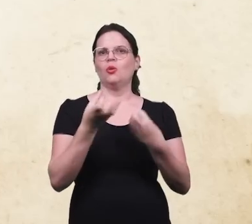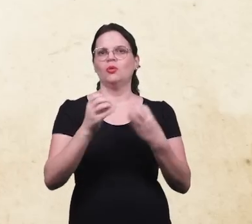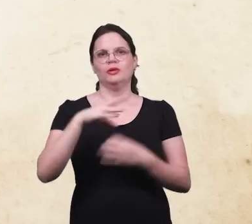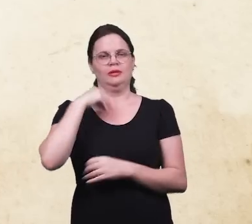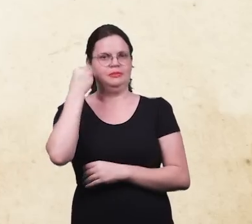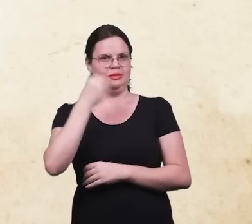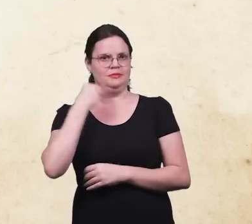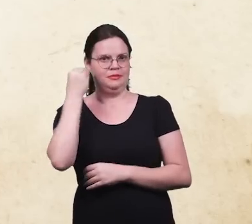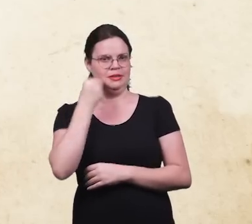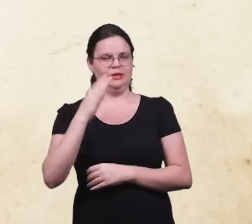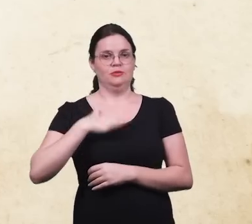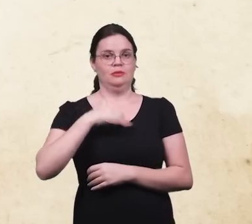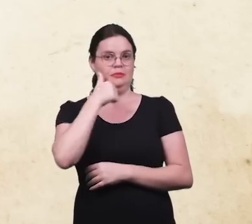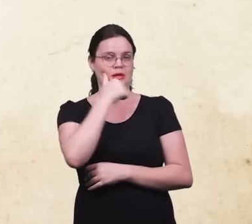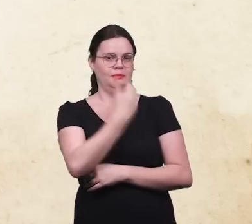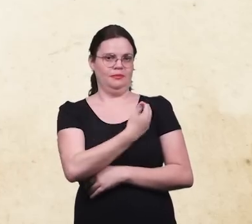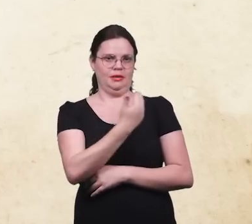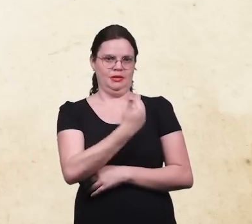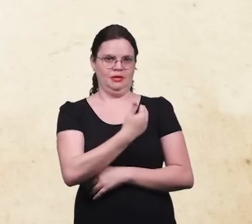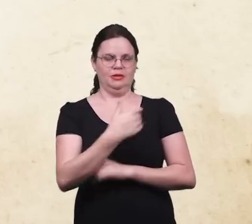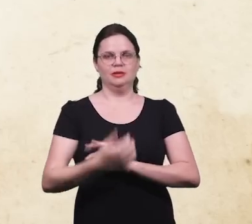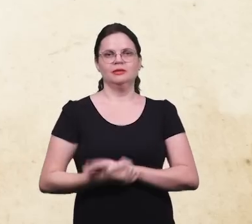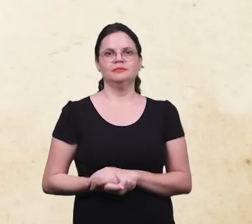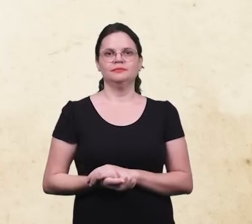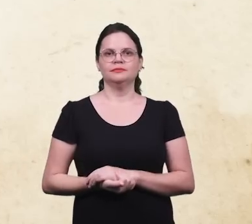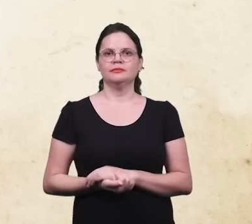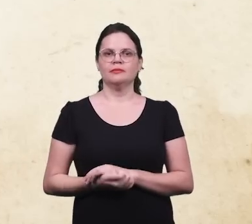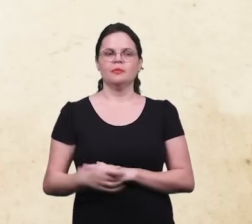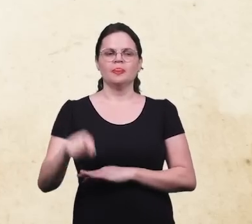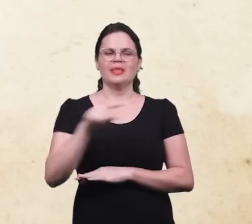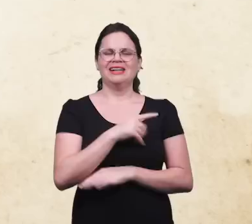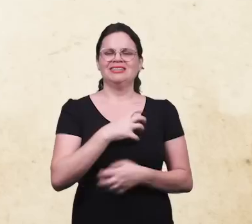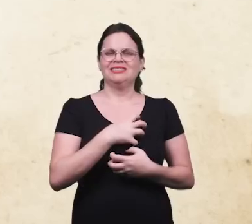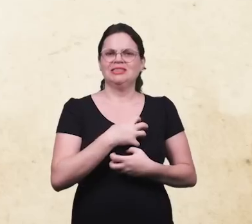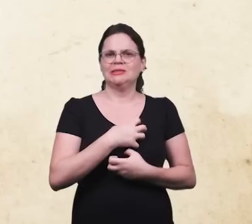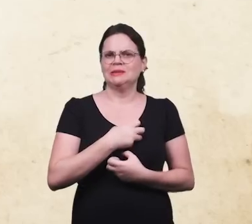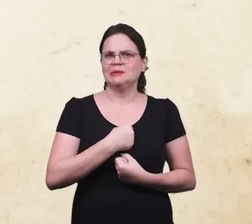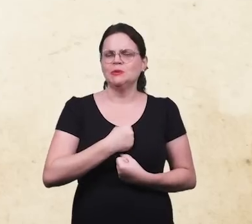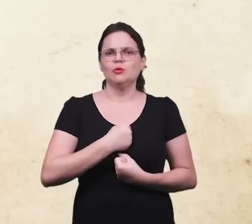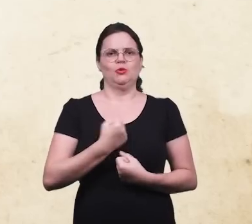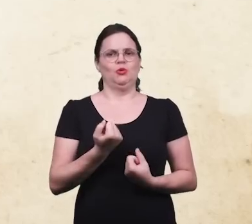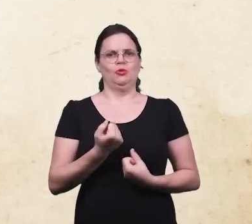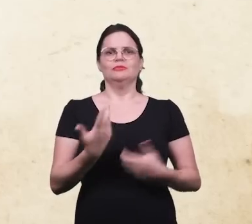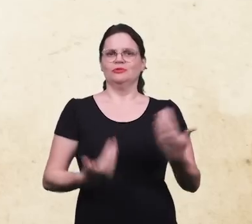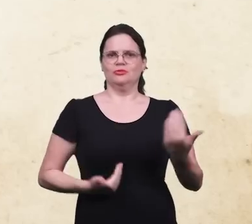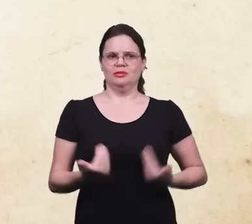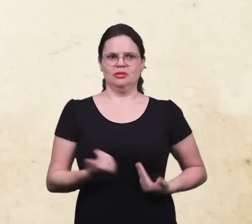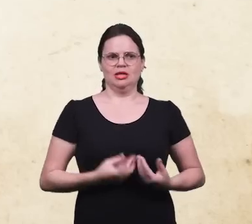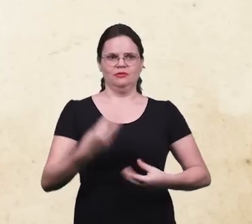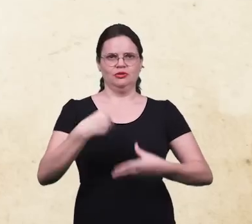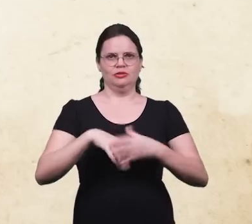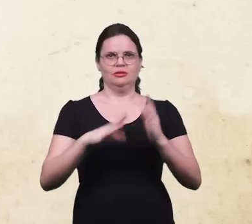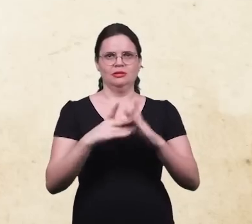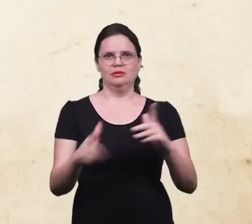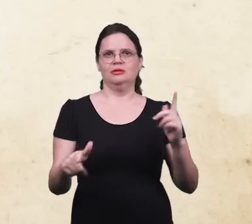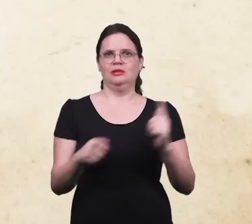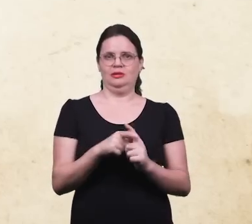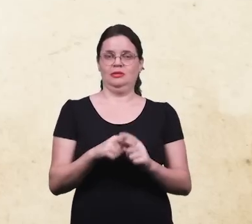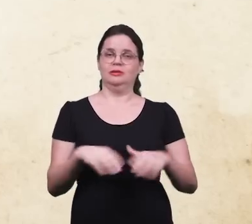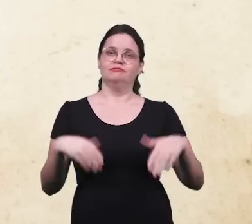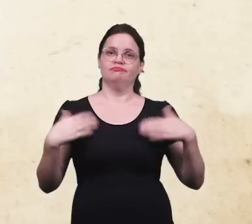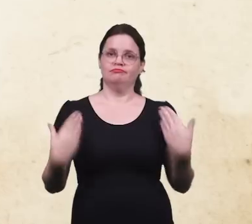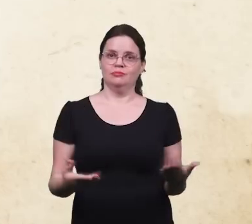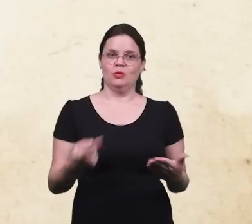uma experiência que eu tive com uma amiga, onde ela se viu muito magoada com os irmãos da igreja, e ela, por